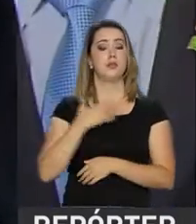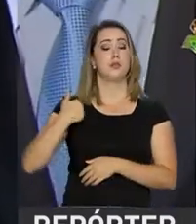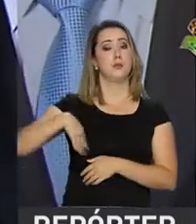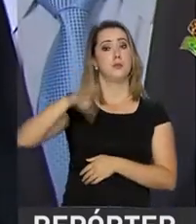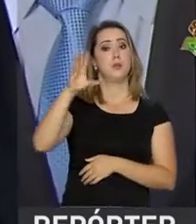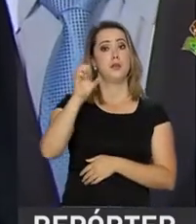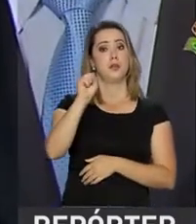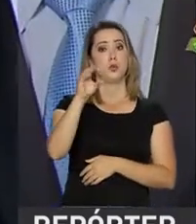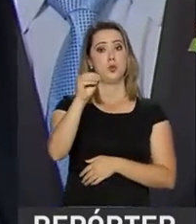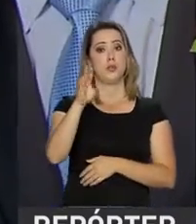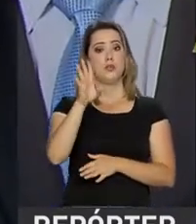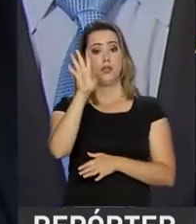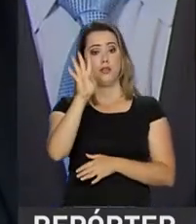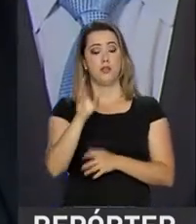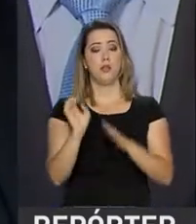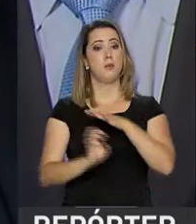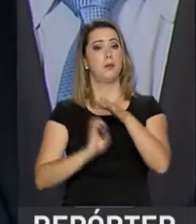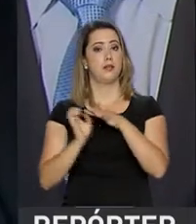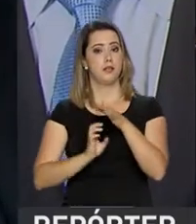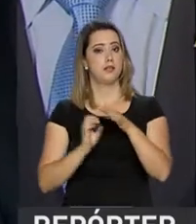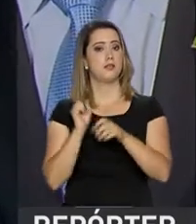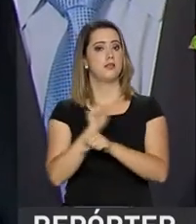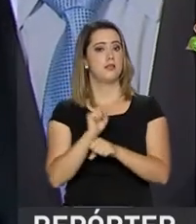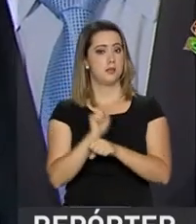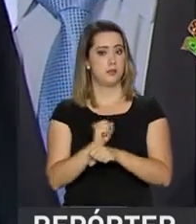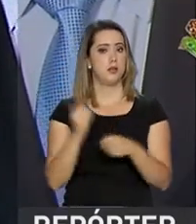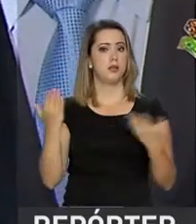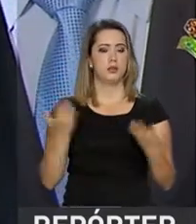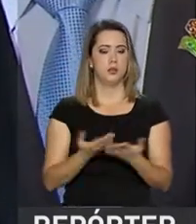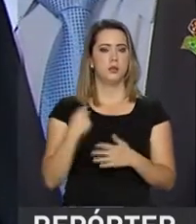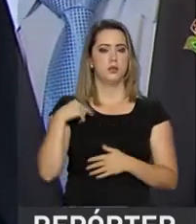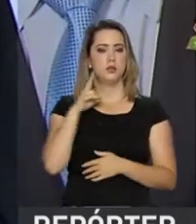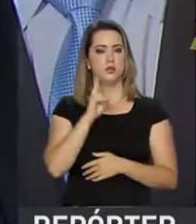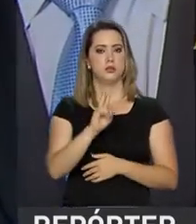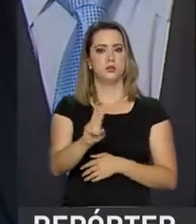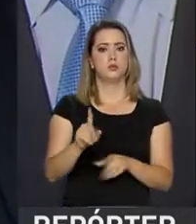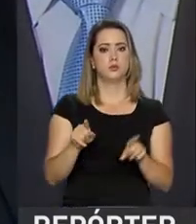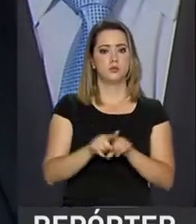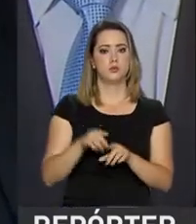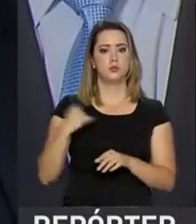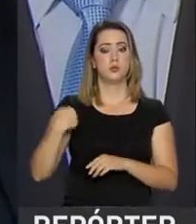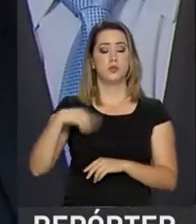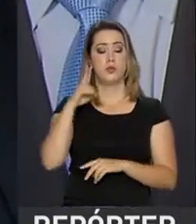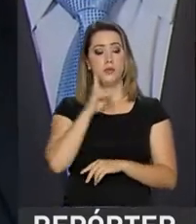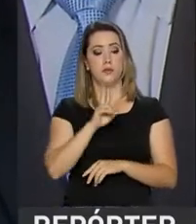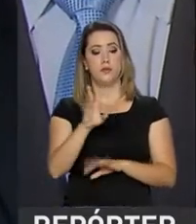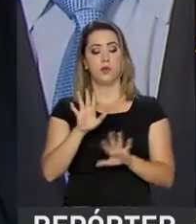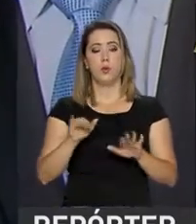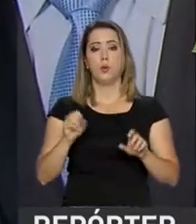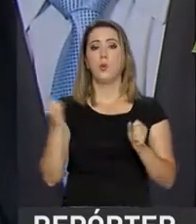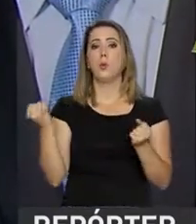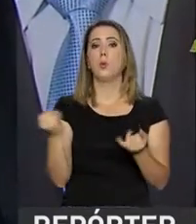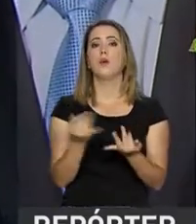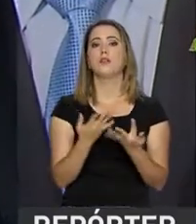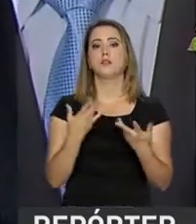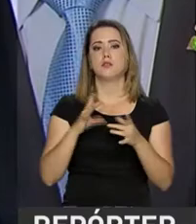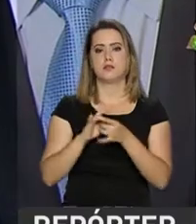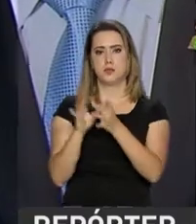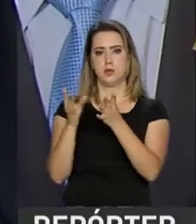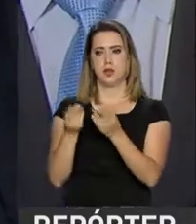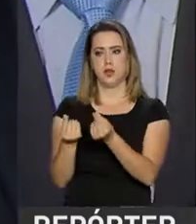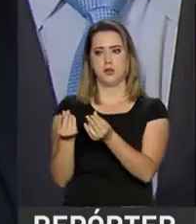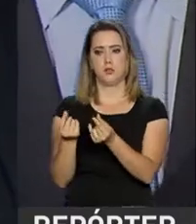80 plantas numa lista numa fila esperando e agora com essa determinação do presidente xi jinping nós vamos ver quantas serão liberados mas